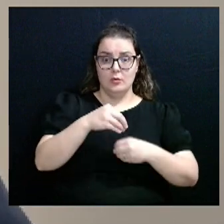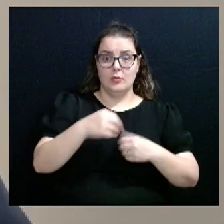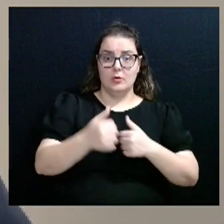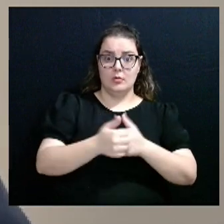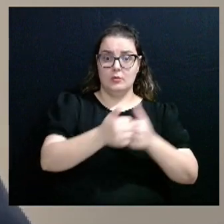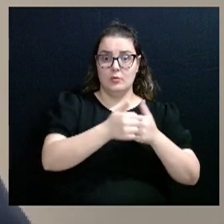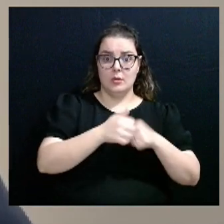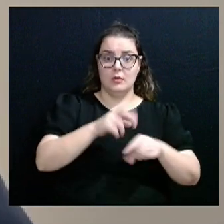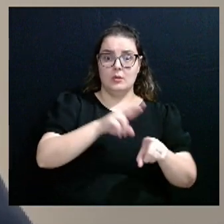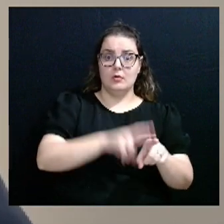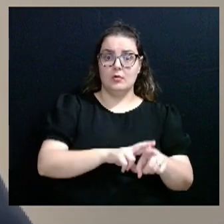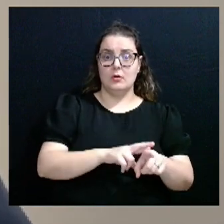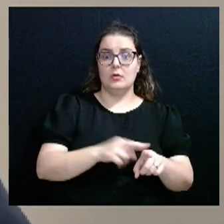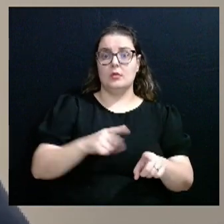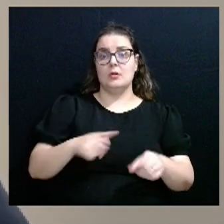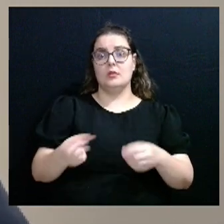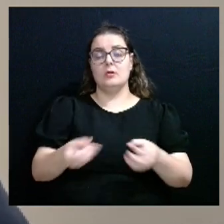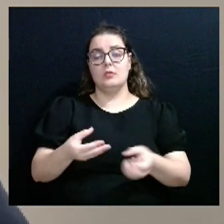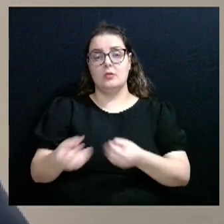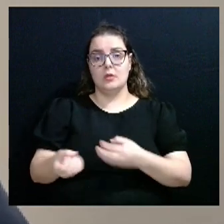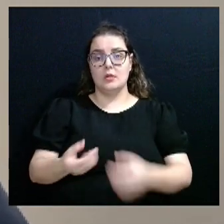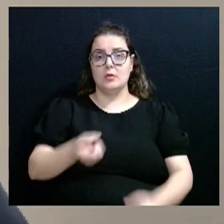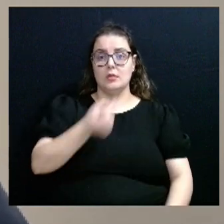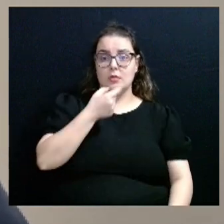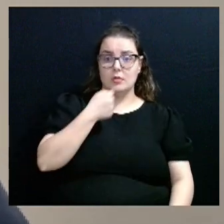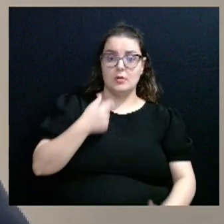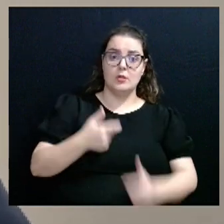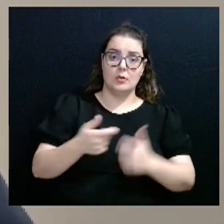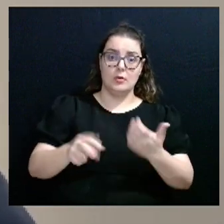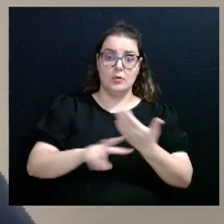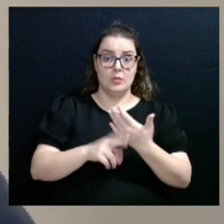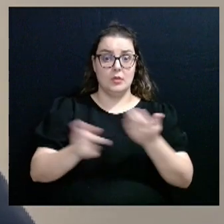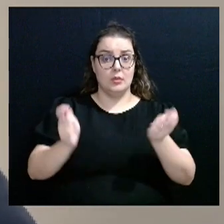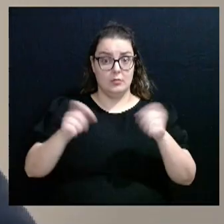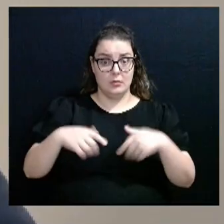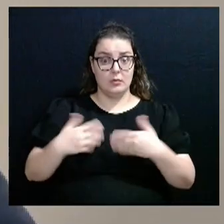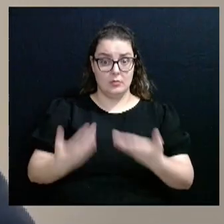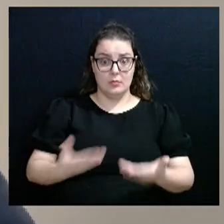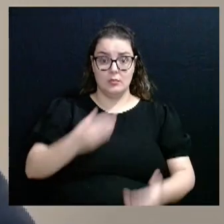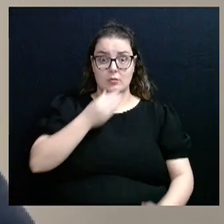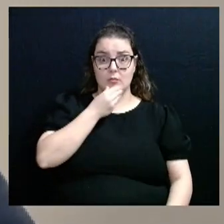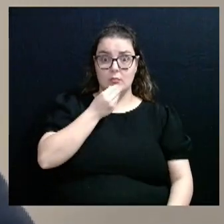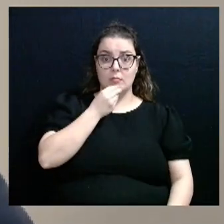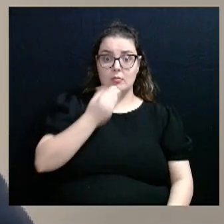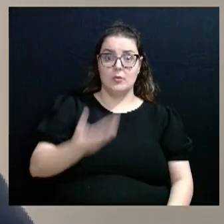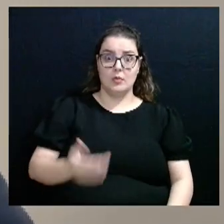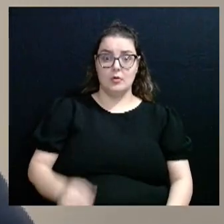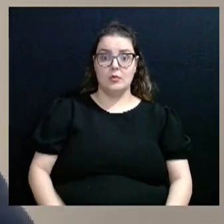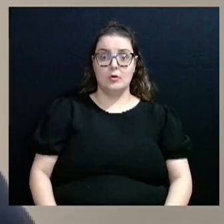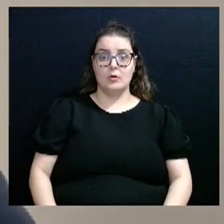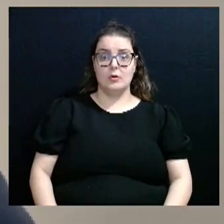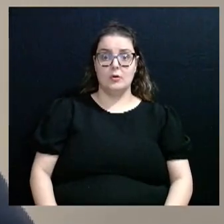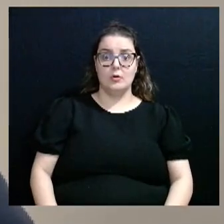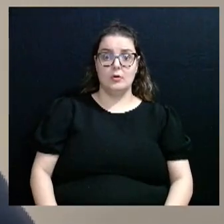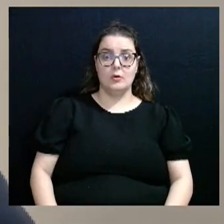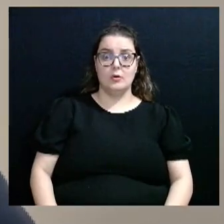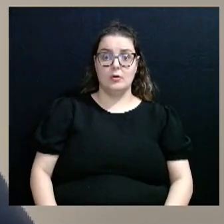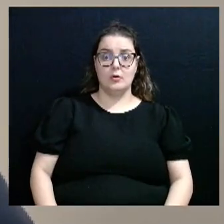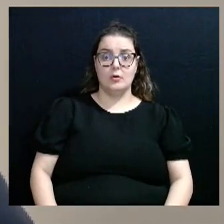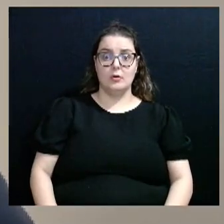de medicamentos com grande eficácia para aqueles homens que infelizmente descobriram a doença na sua forma já mais